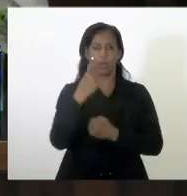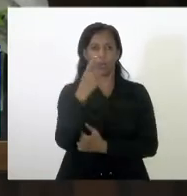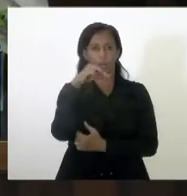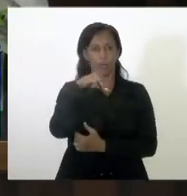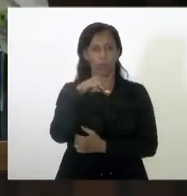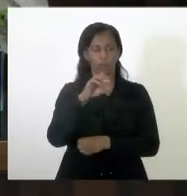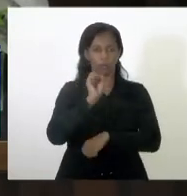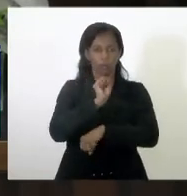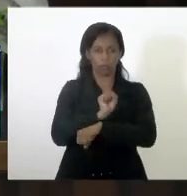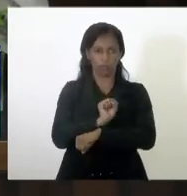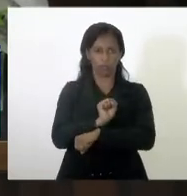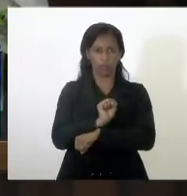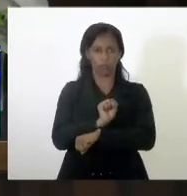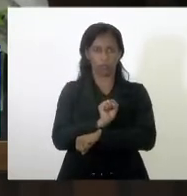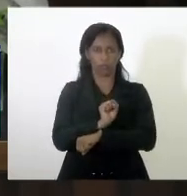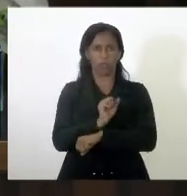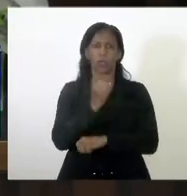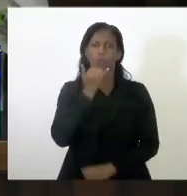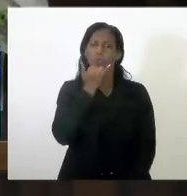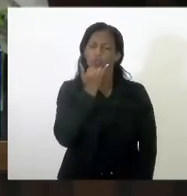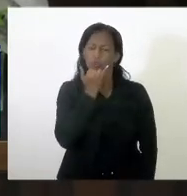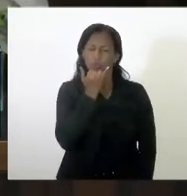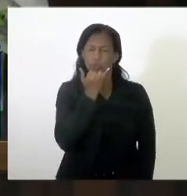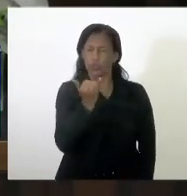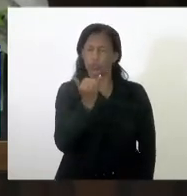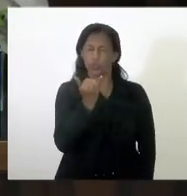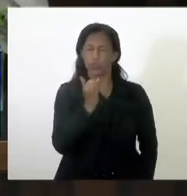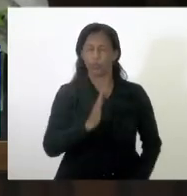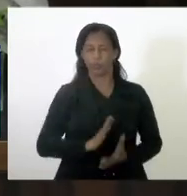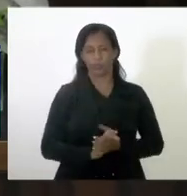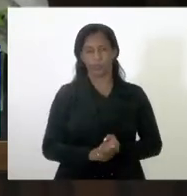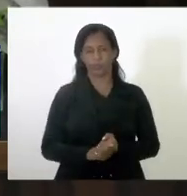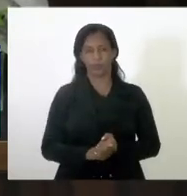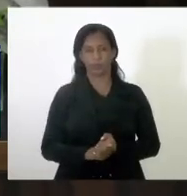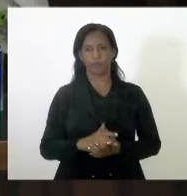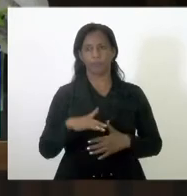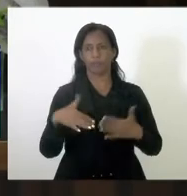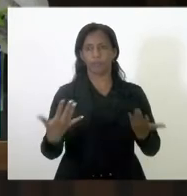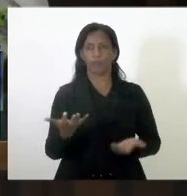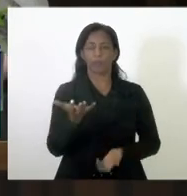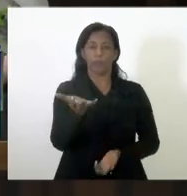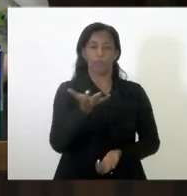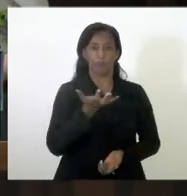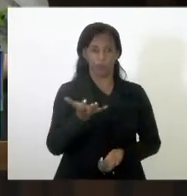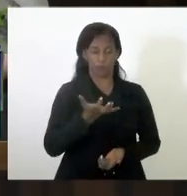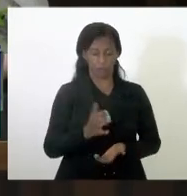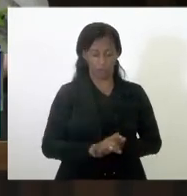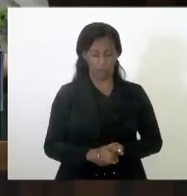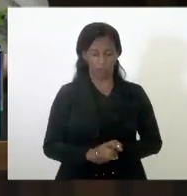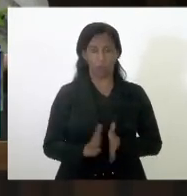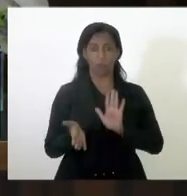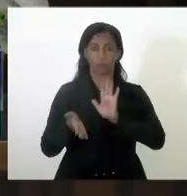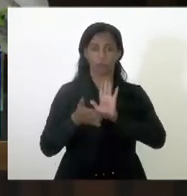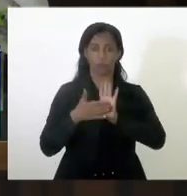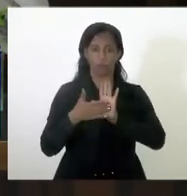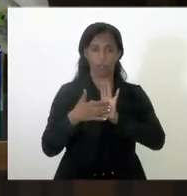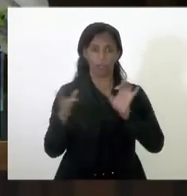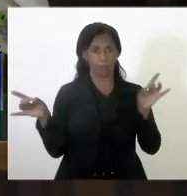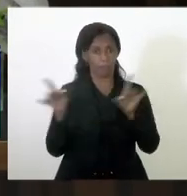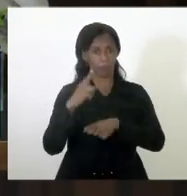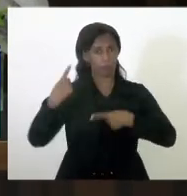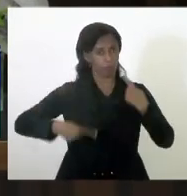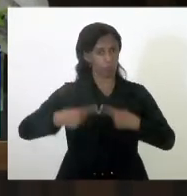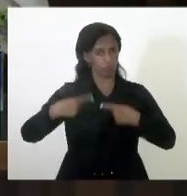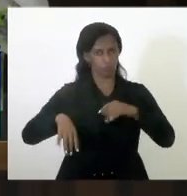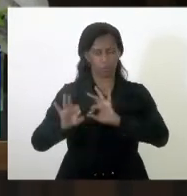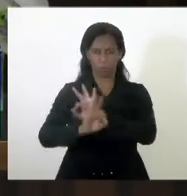2000. Tá? Desculpa, Alexandre. Então, eu quero, com os pareceres emitidos em discussão, não havendo que